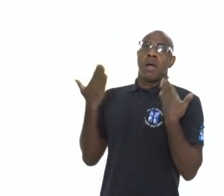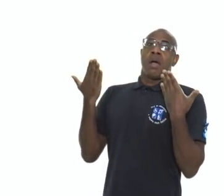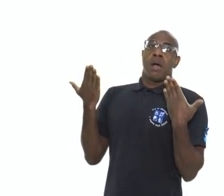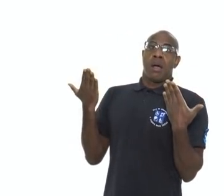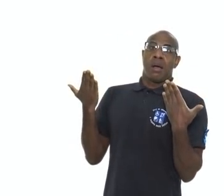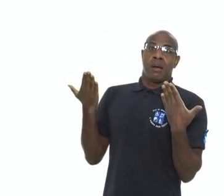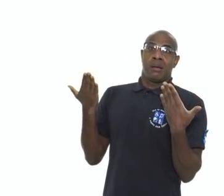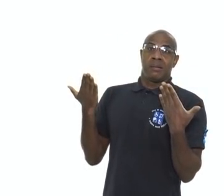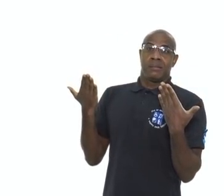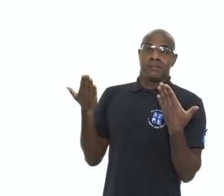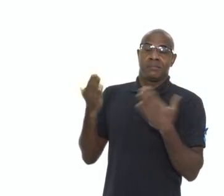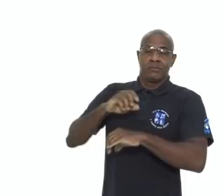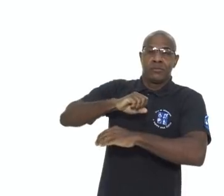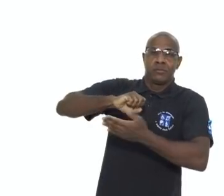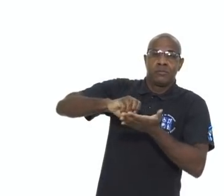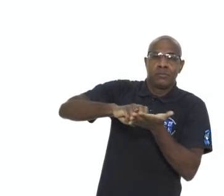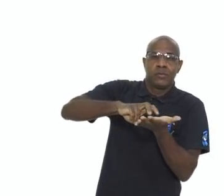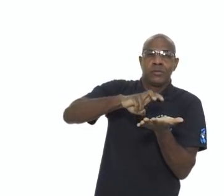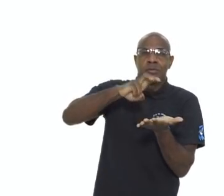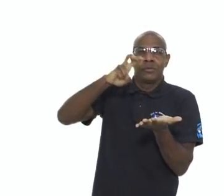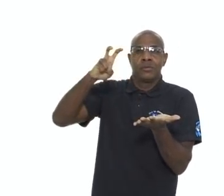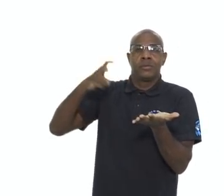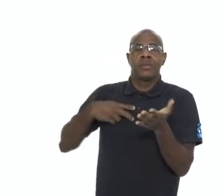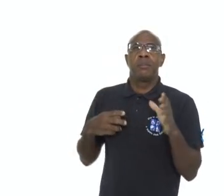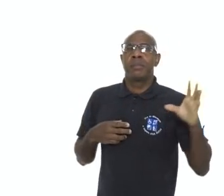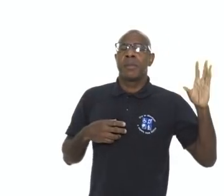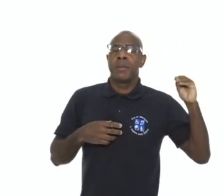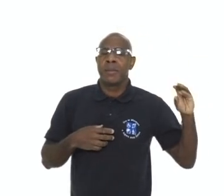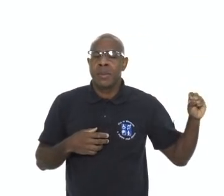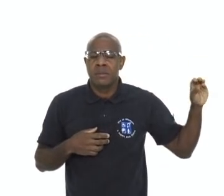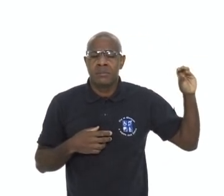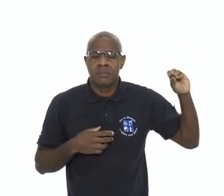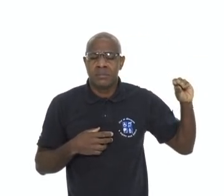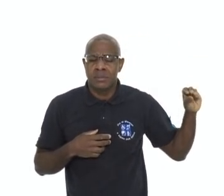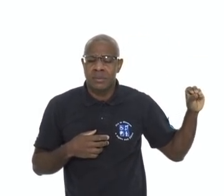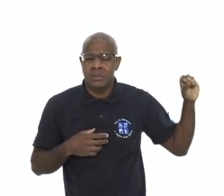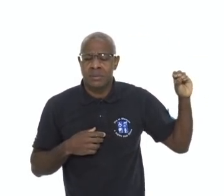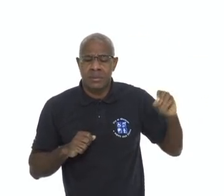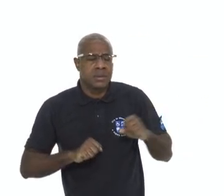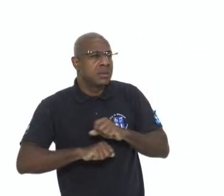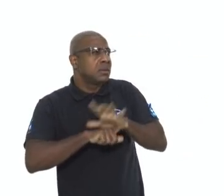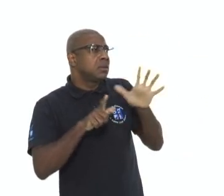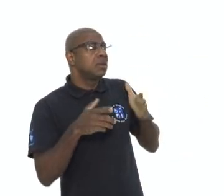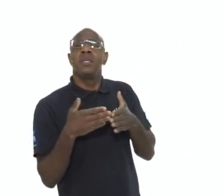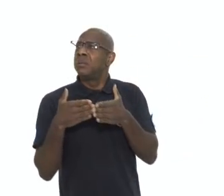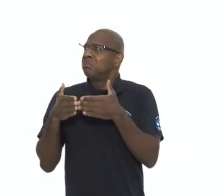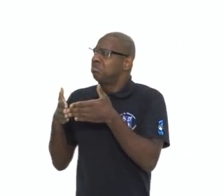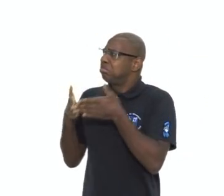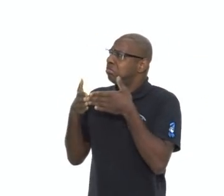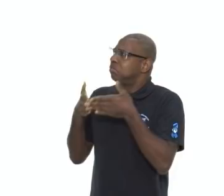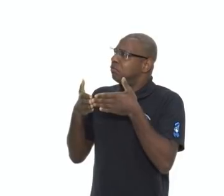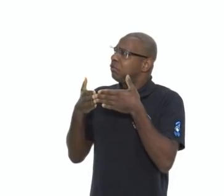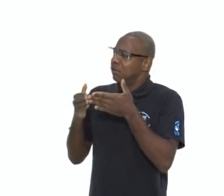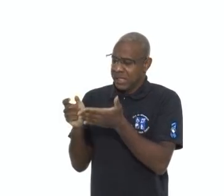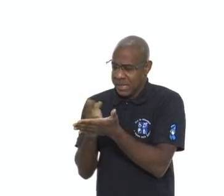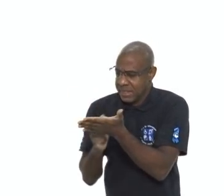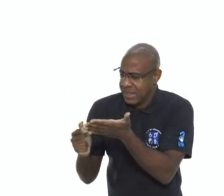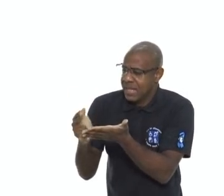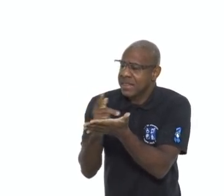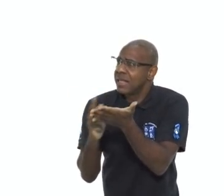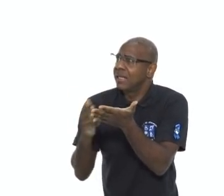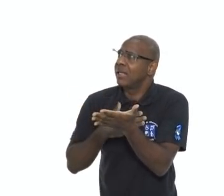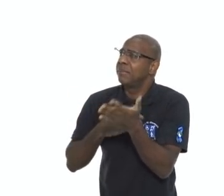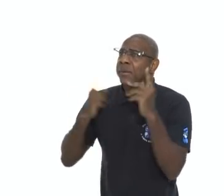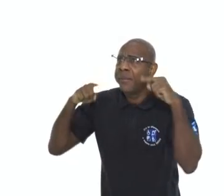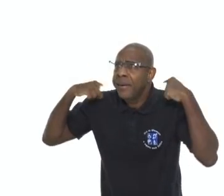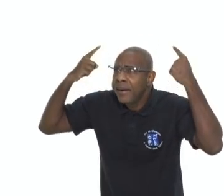despertar do dia, uma vozinha estranha me acordou. Dizia, por favor, desenha-me um carneiro,